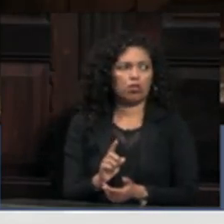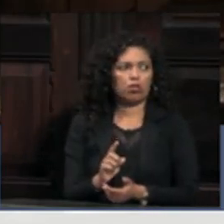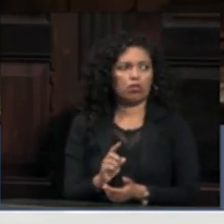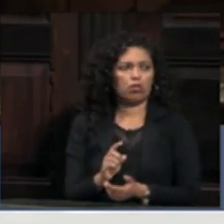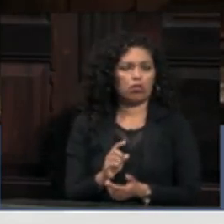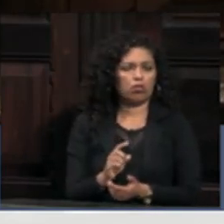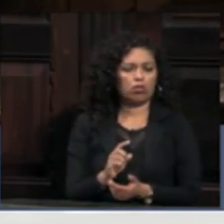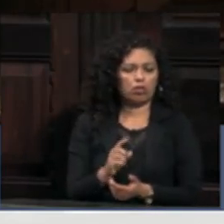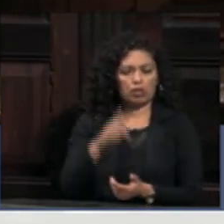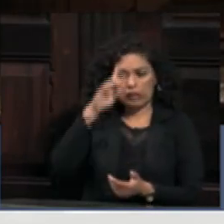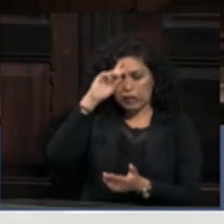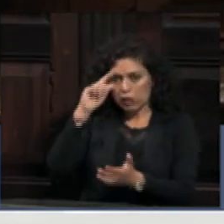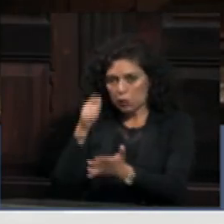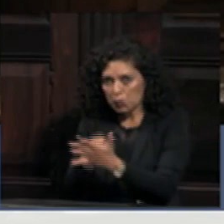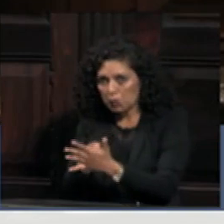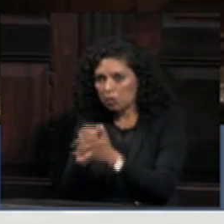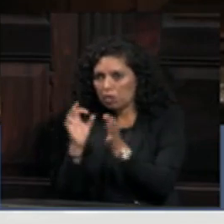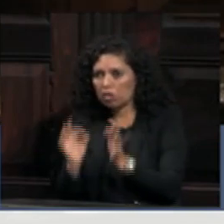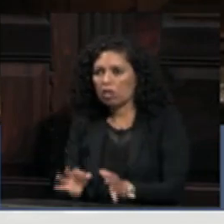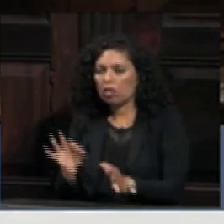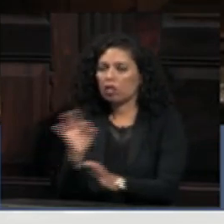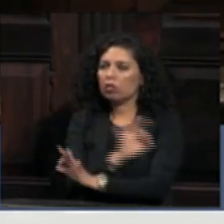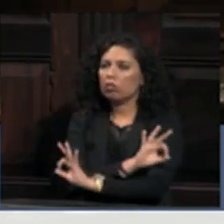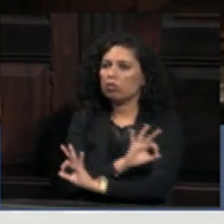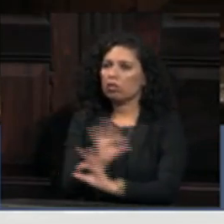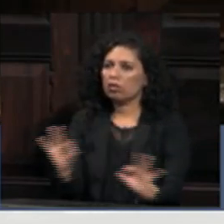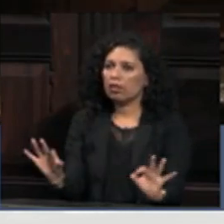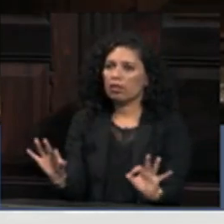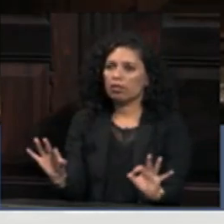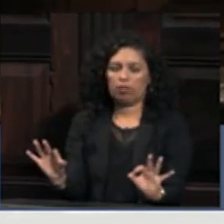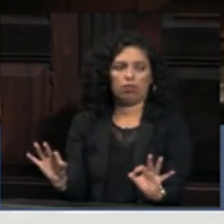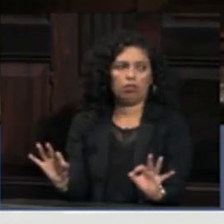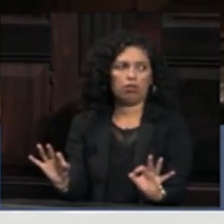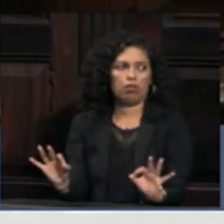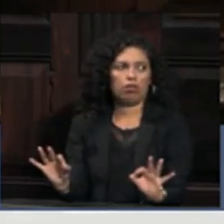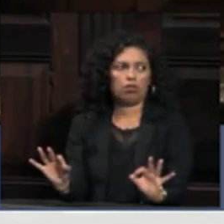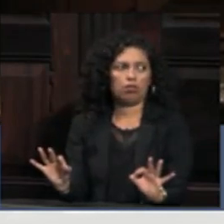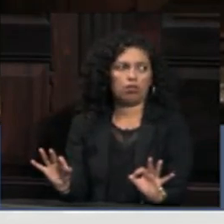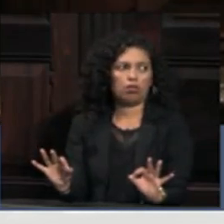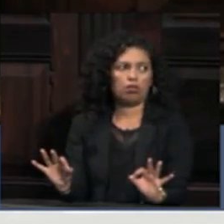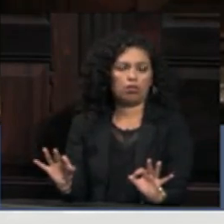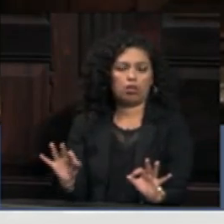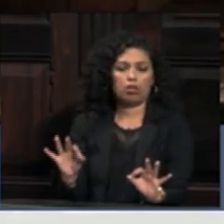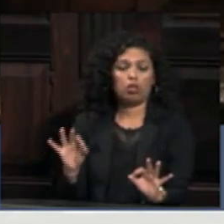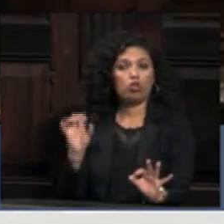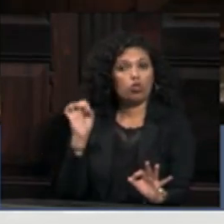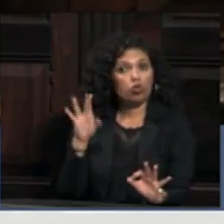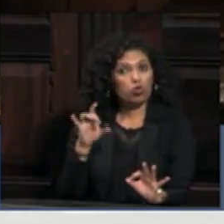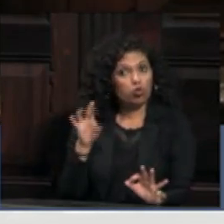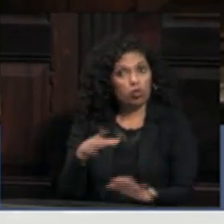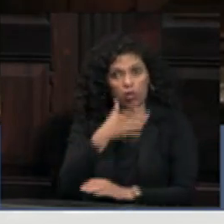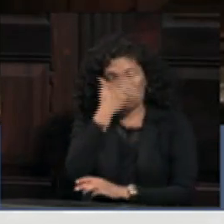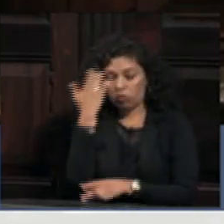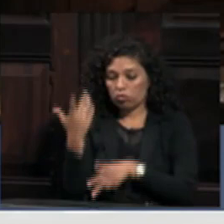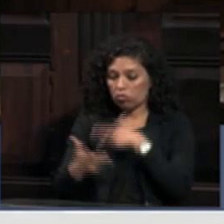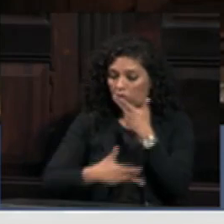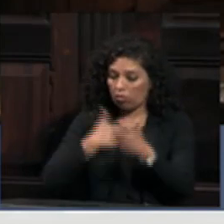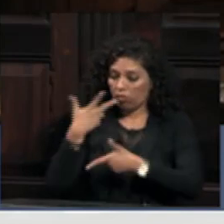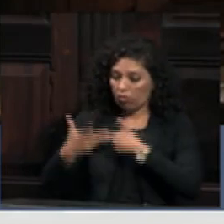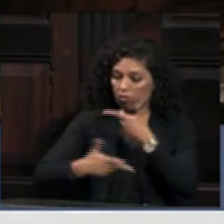a decisão. Ainda é uma divulgação, até